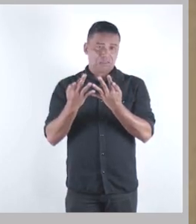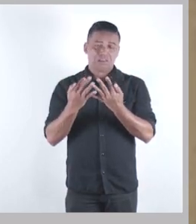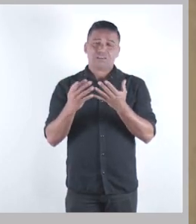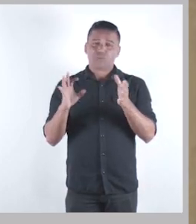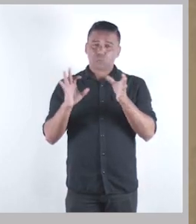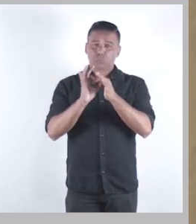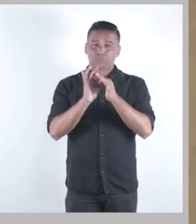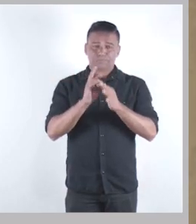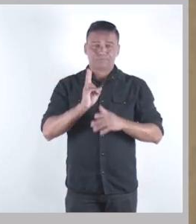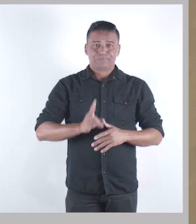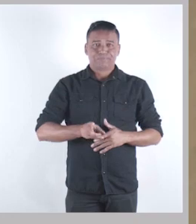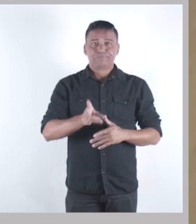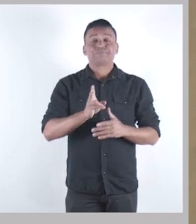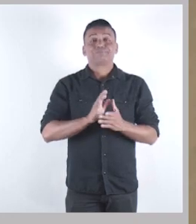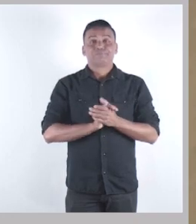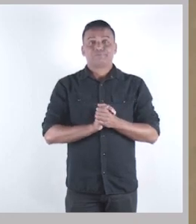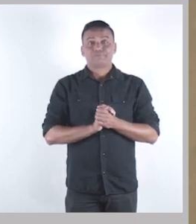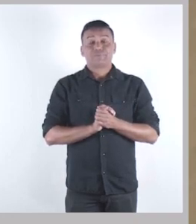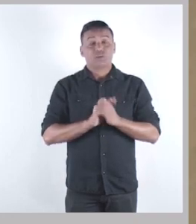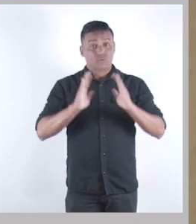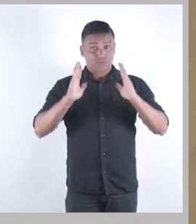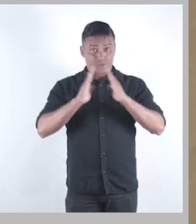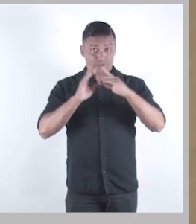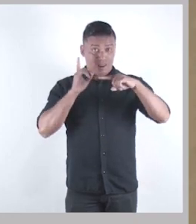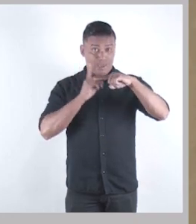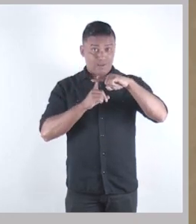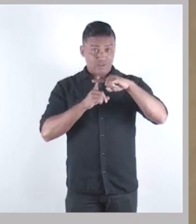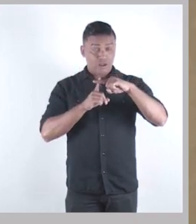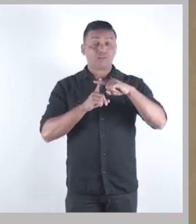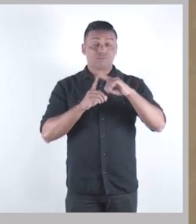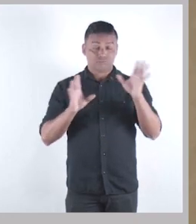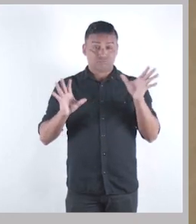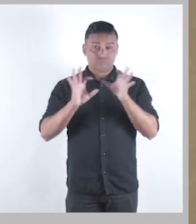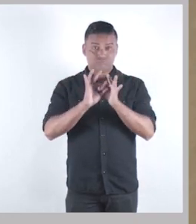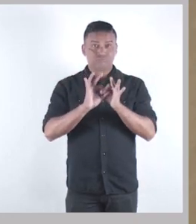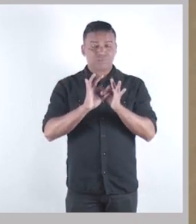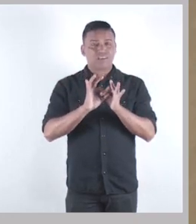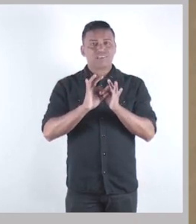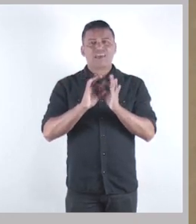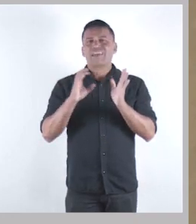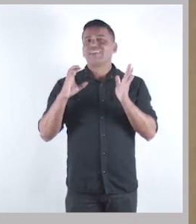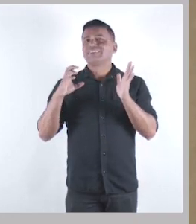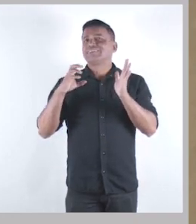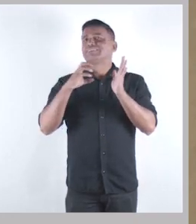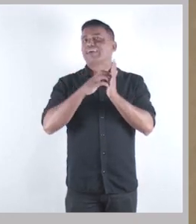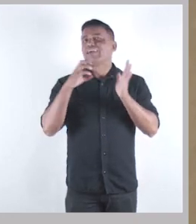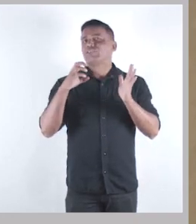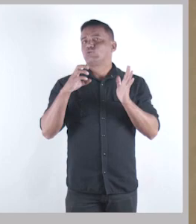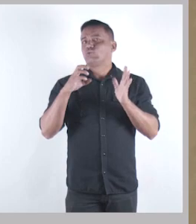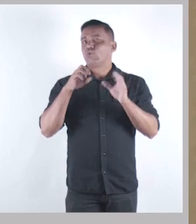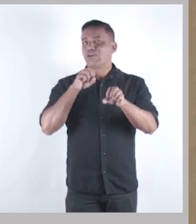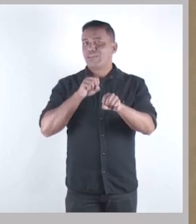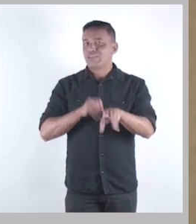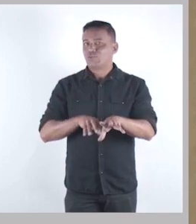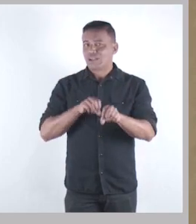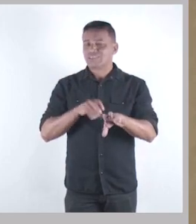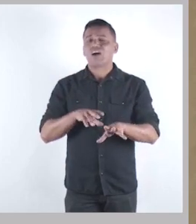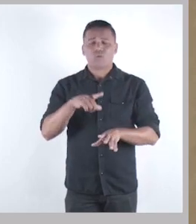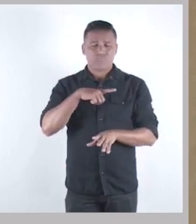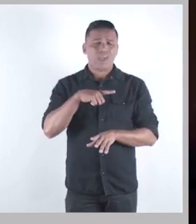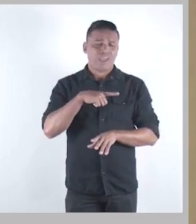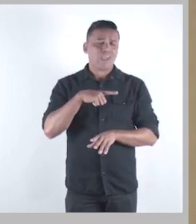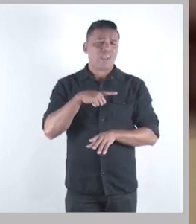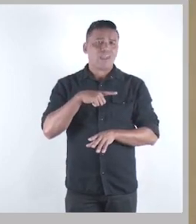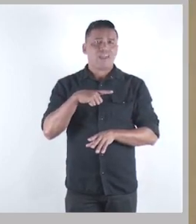Unida. E a Igreja Metodista Unida tem um centro de educação, que ainda hoje existe,